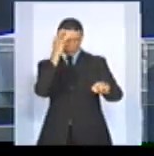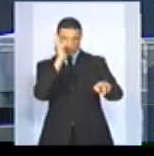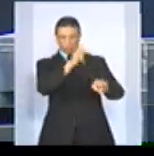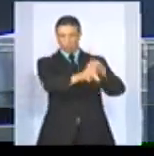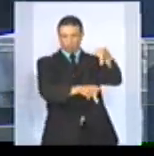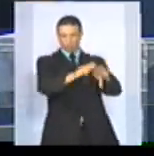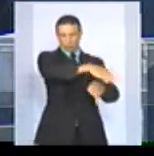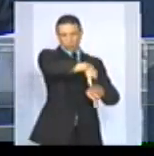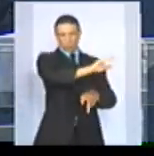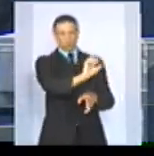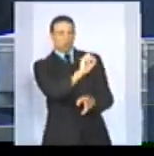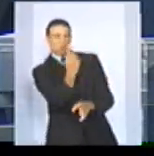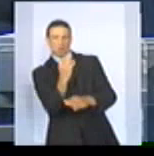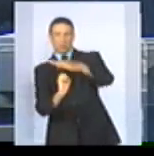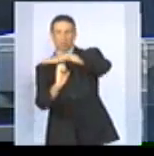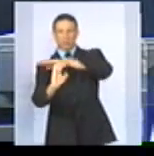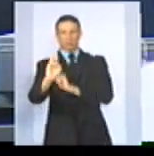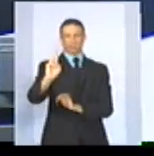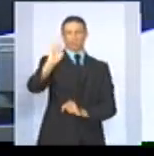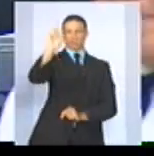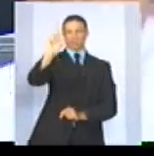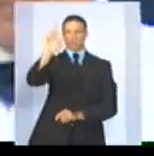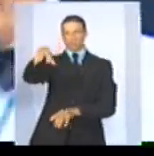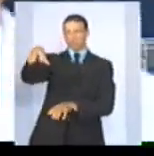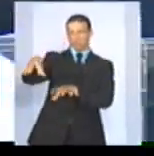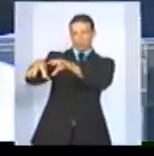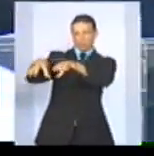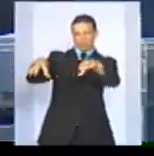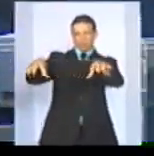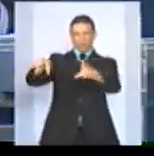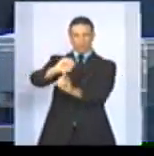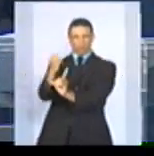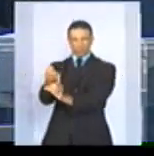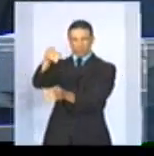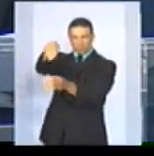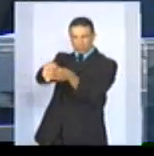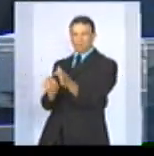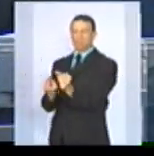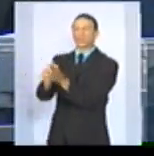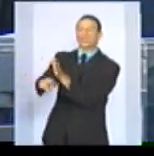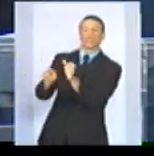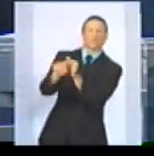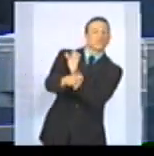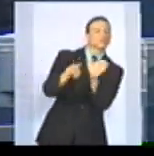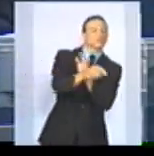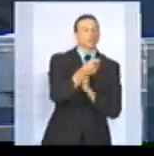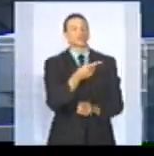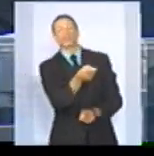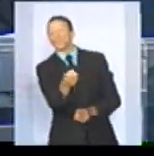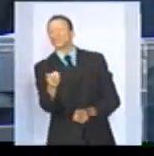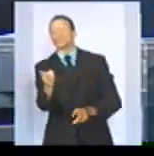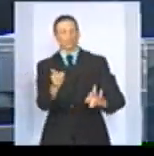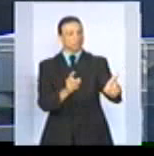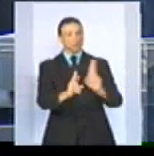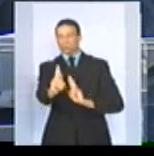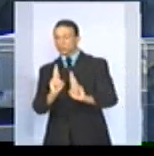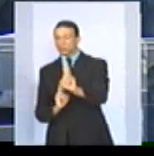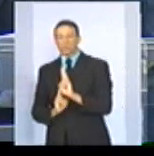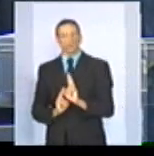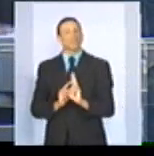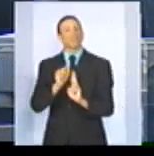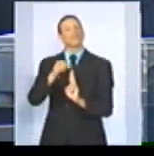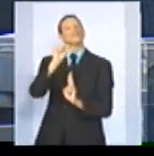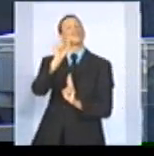se perguntar por um empresário perguntar para os vários setores que existe na sociedade eles vão nos dizer não essa lei não é a lei do meu sonho